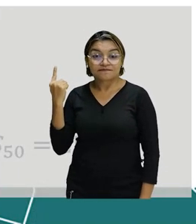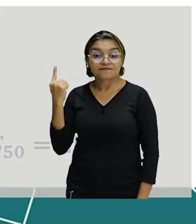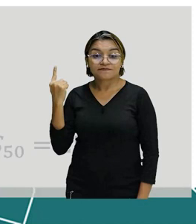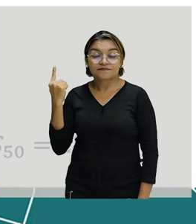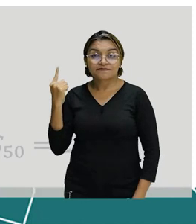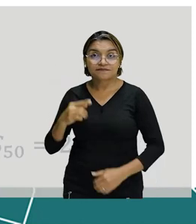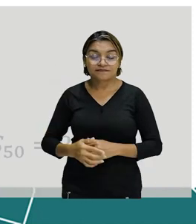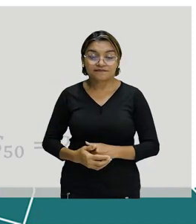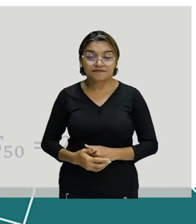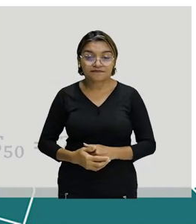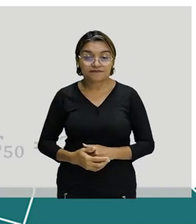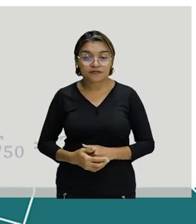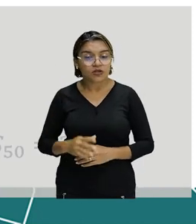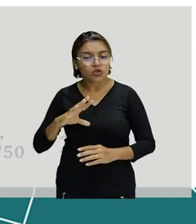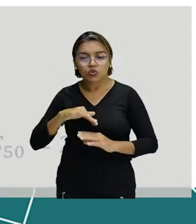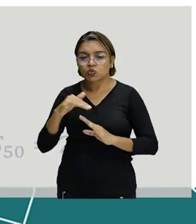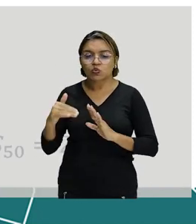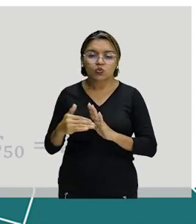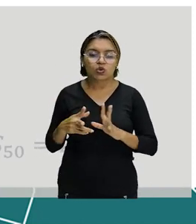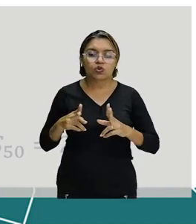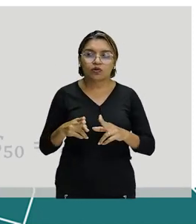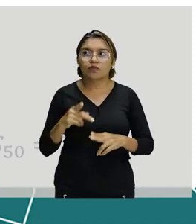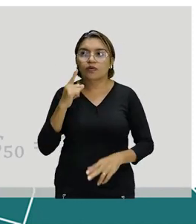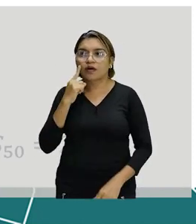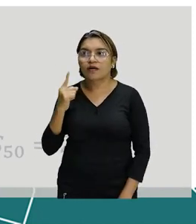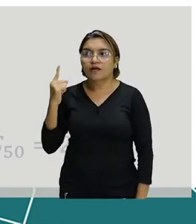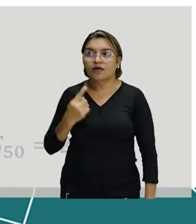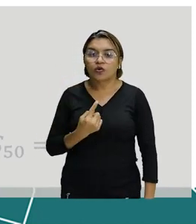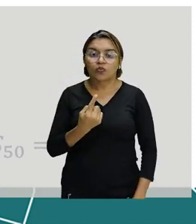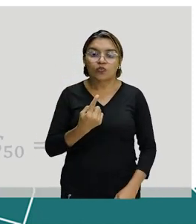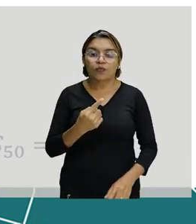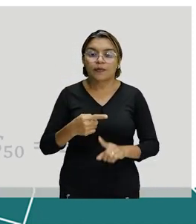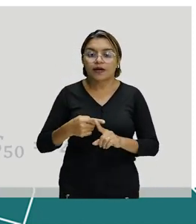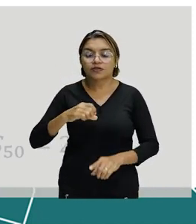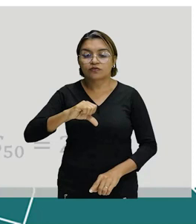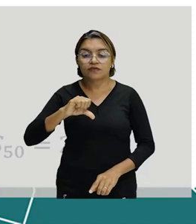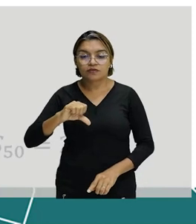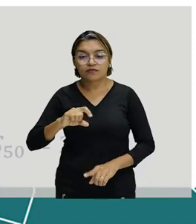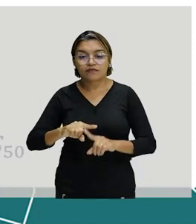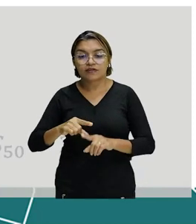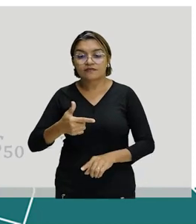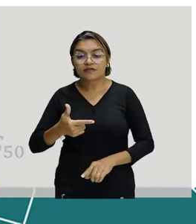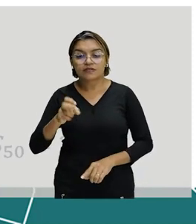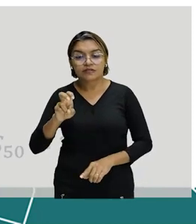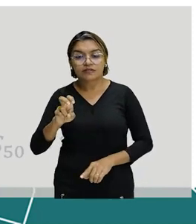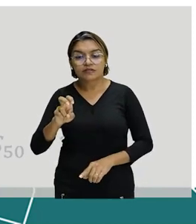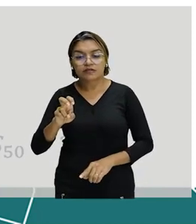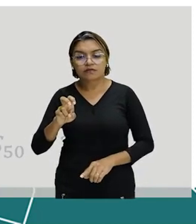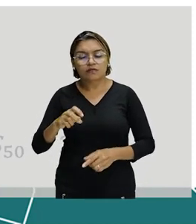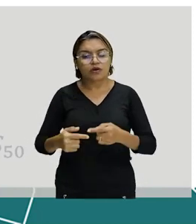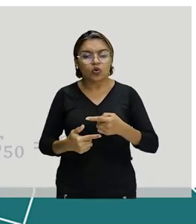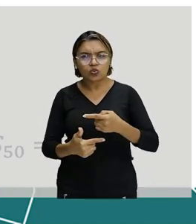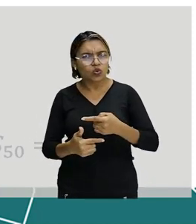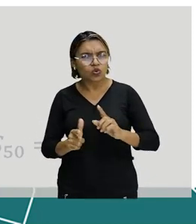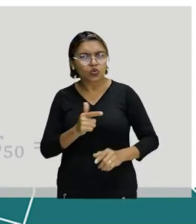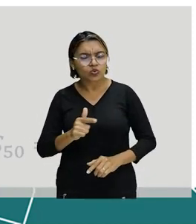di por 2 e isso vai ser igual a 1 + 99 x 25 Renata Cadê dividido por 2